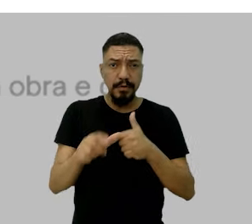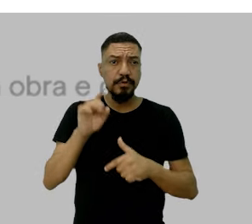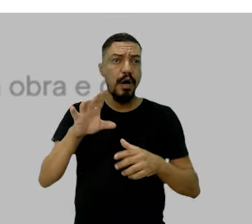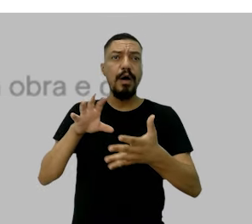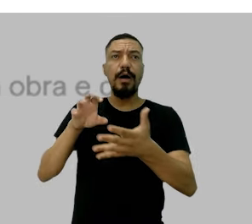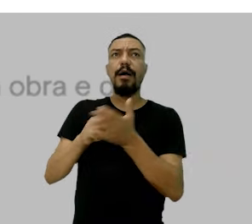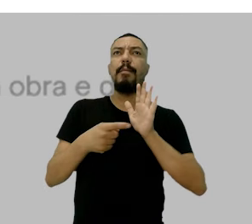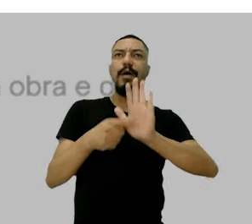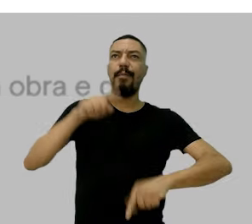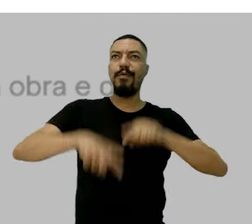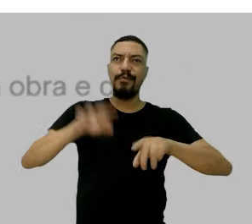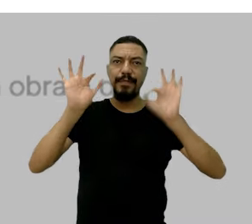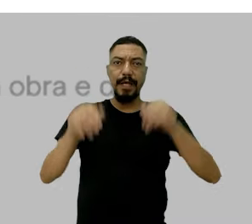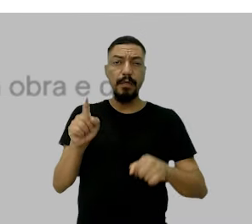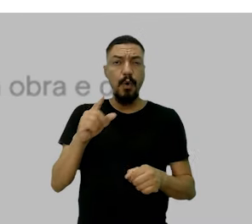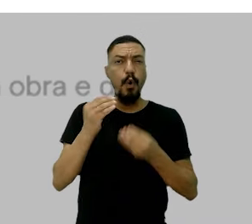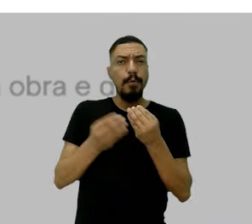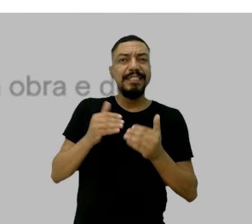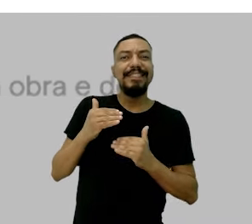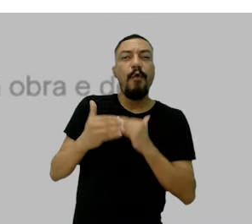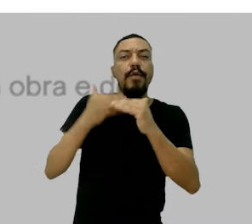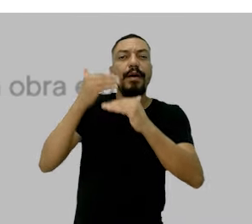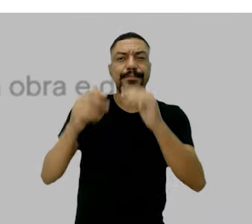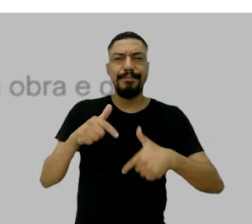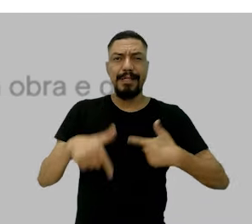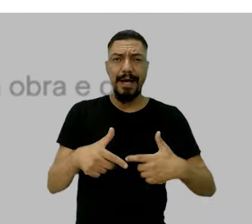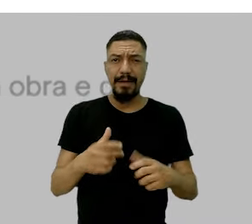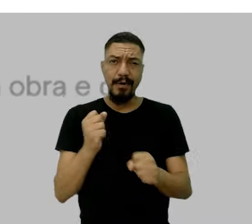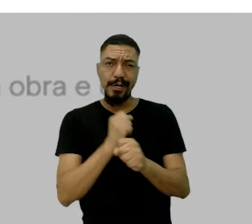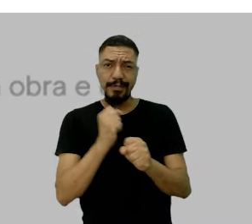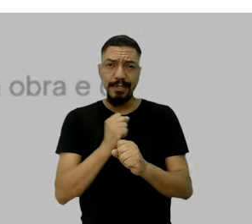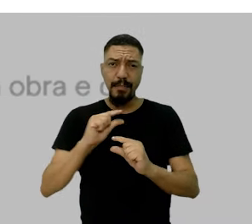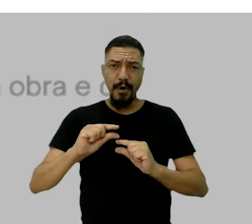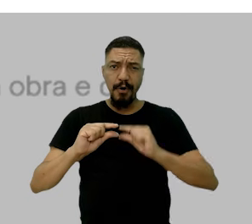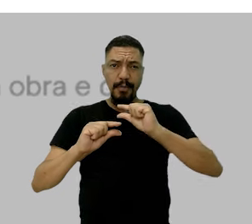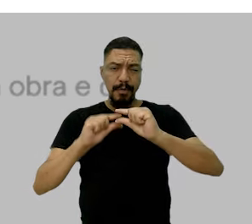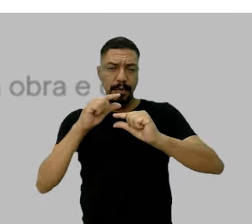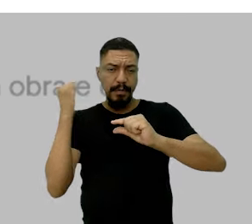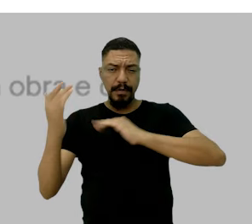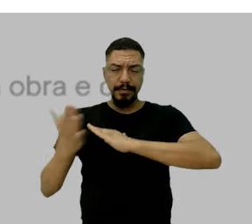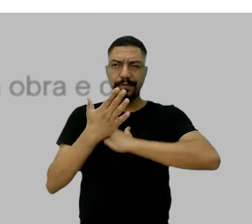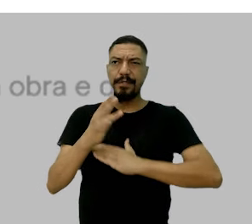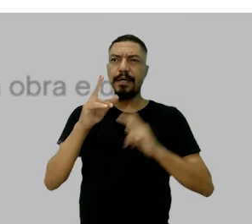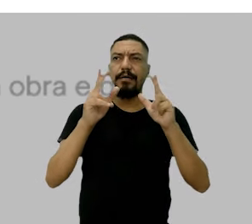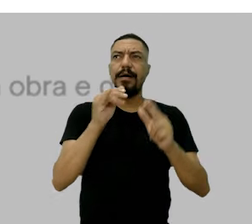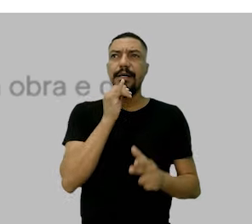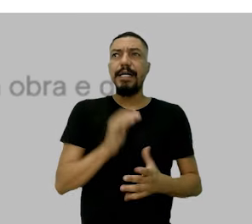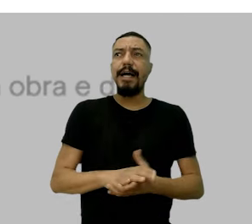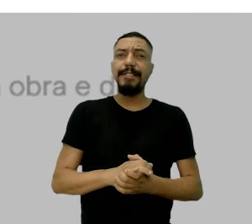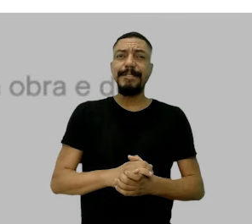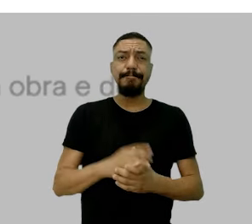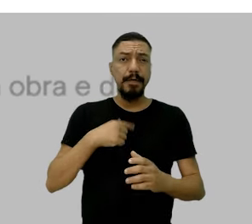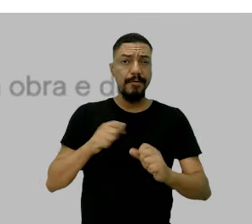produto final, mas como que esse trabalho se deu, construções que tenham sido importantes. Então, vamos supor, eu fiz